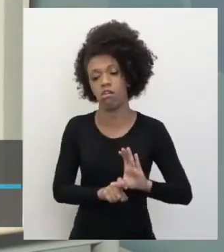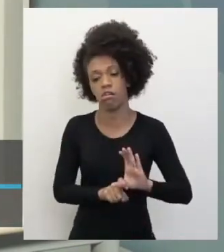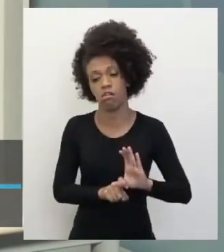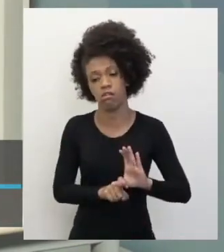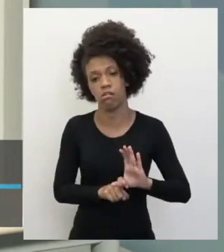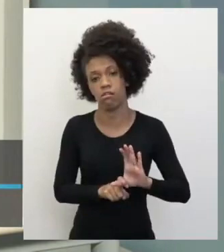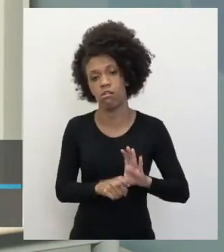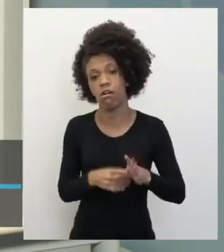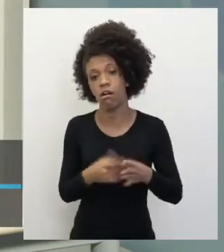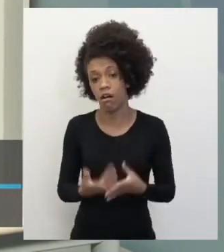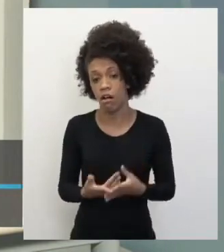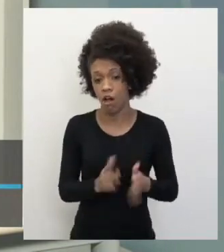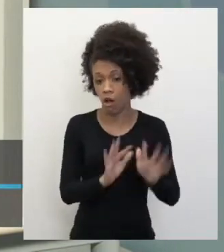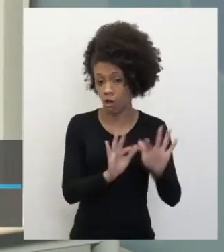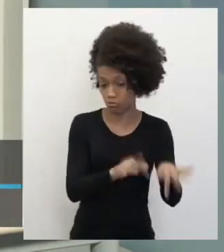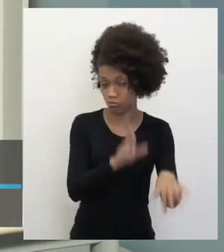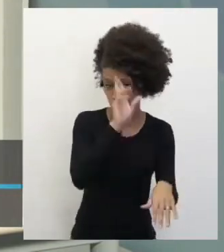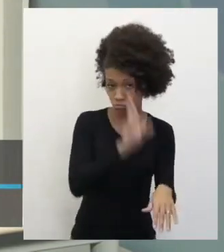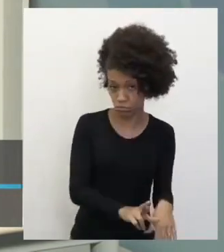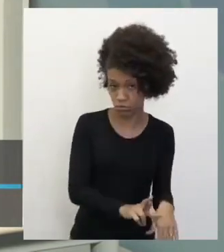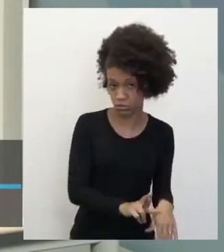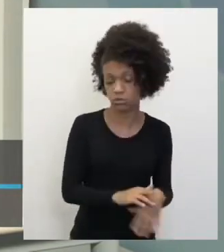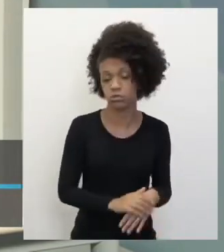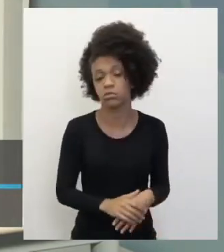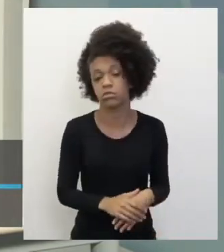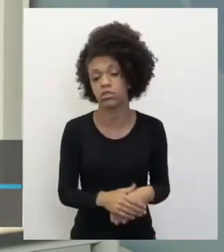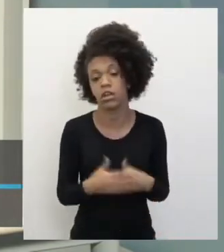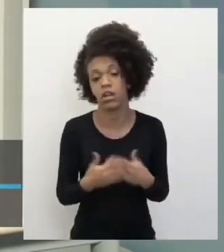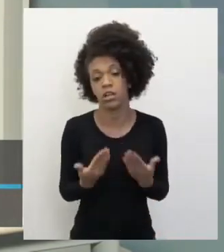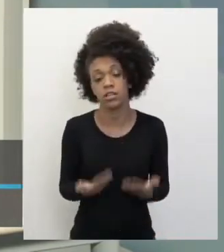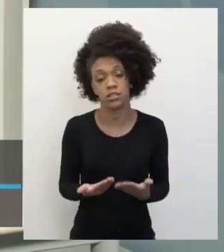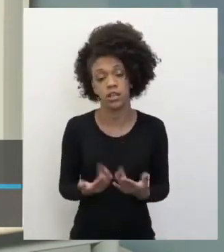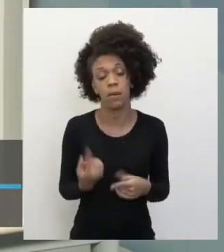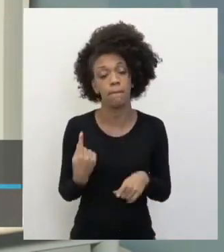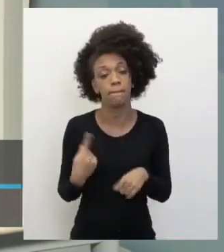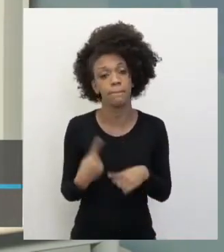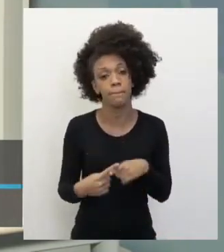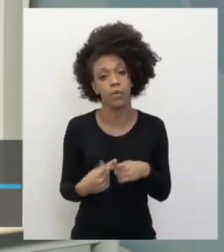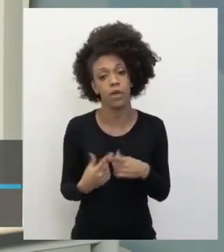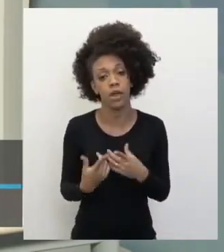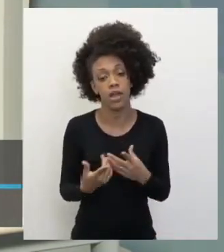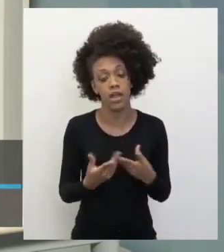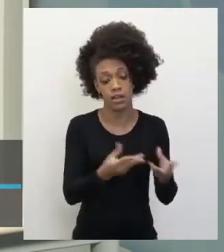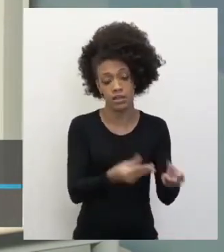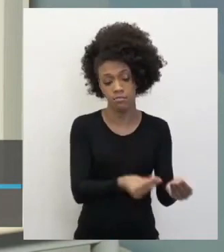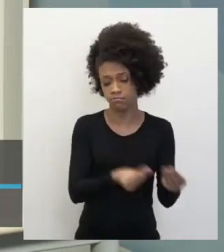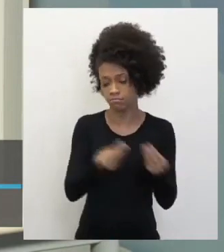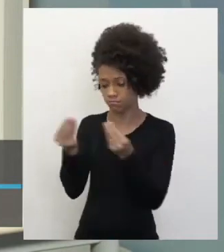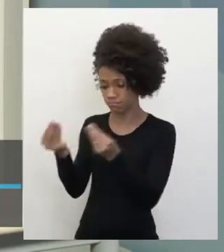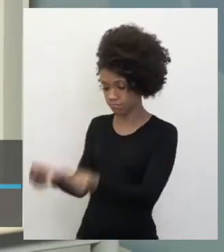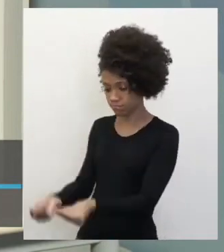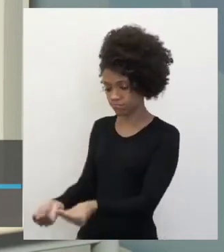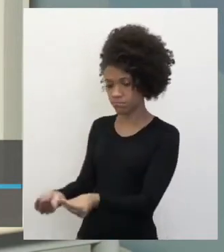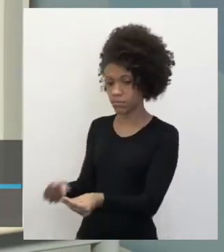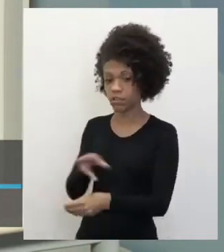a um suzerano, que é um senhor, né, feudal, porque ele recebeu um benefício que para ele é muito útil, que vai garantir